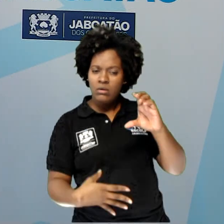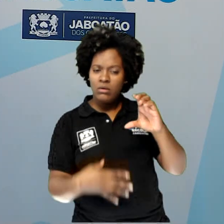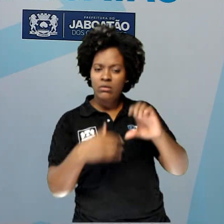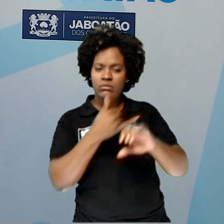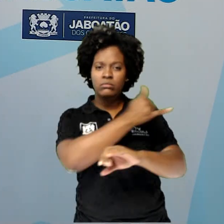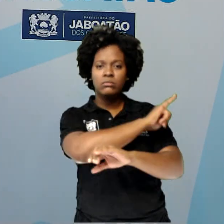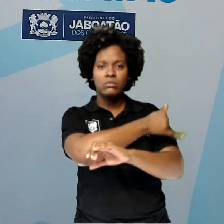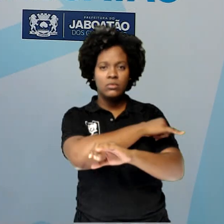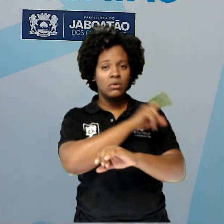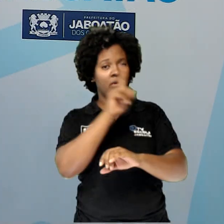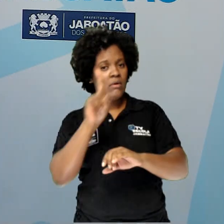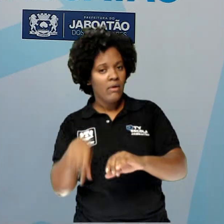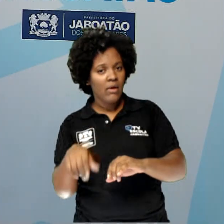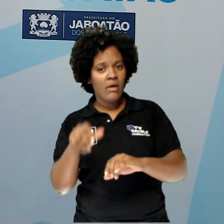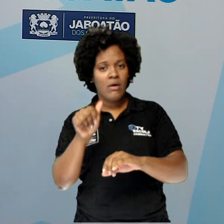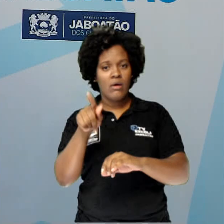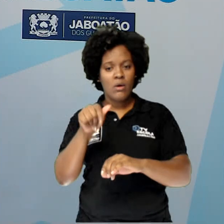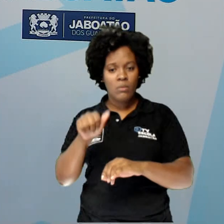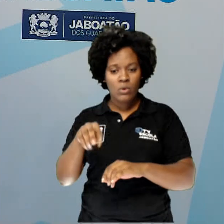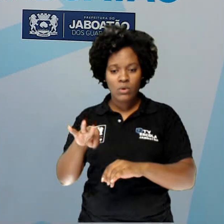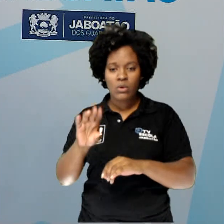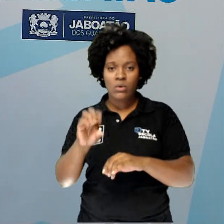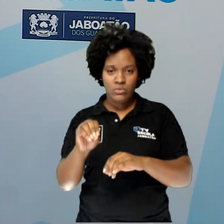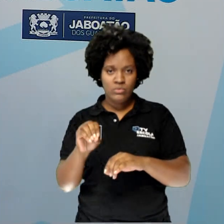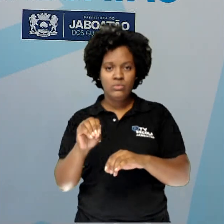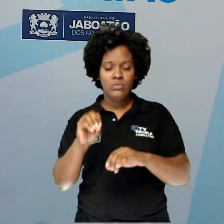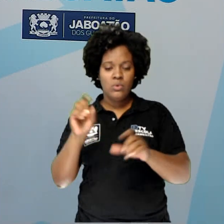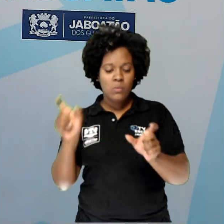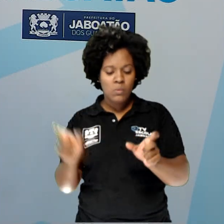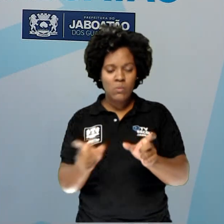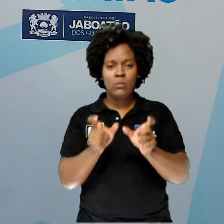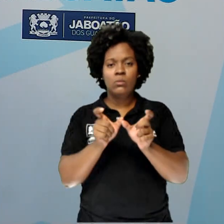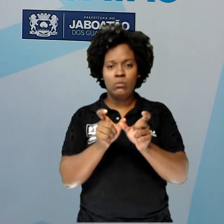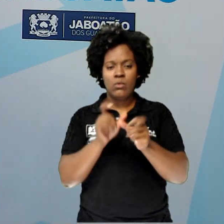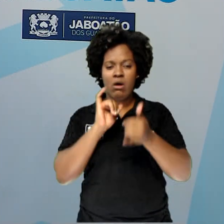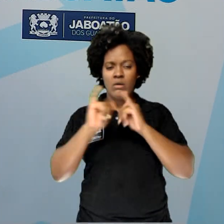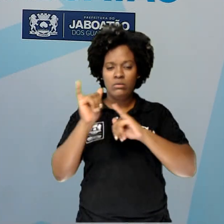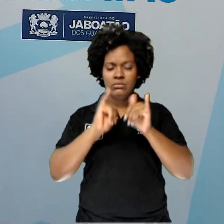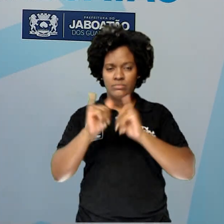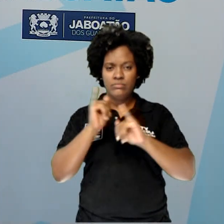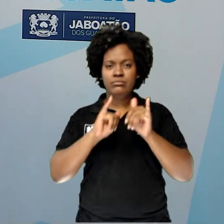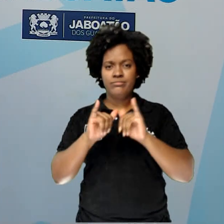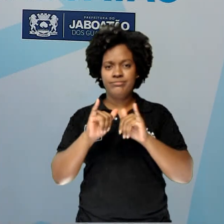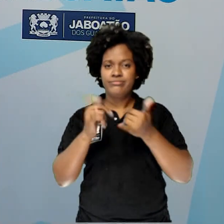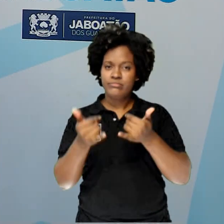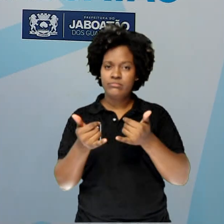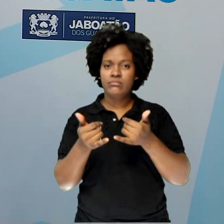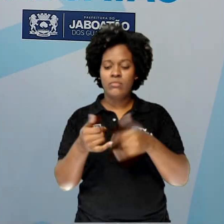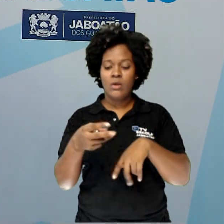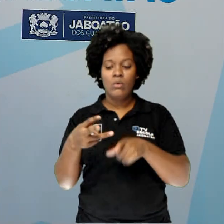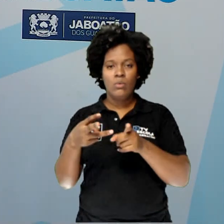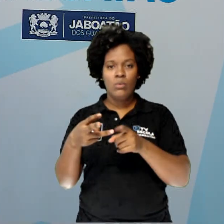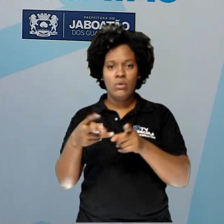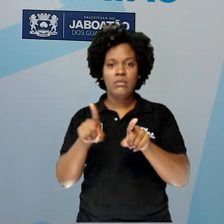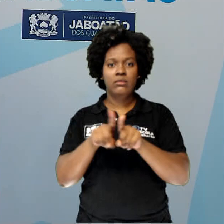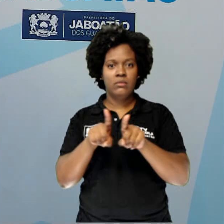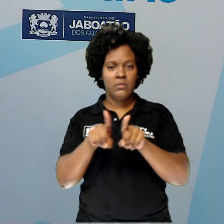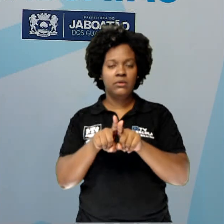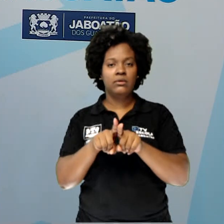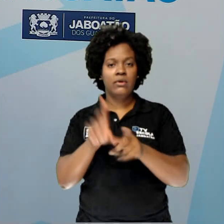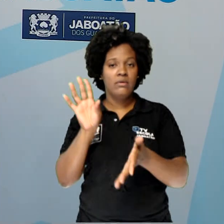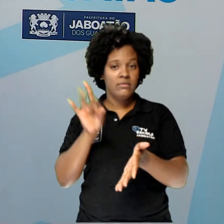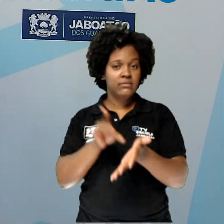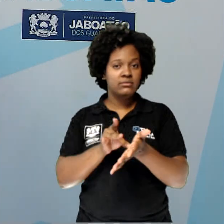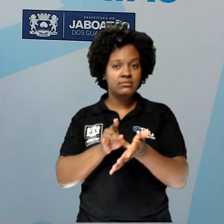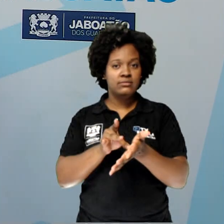um aposto, né? E aí consegue um aliar-se ao outro, juntando as informações. Portanto, o item 3 também é verdadeiro.